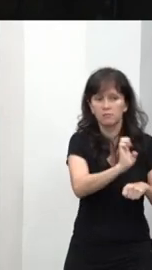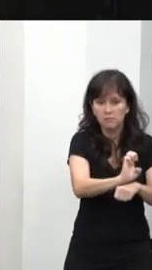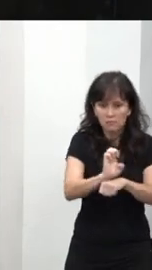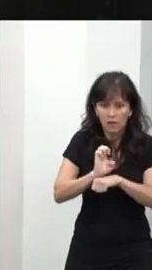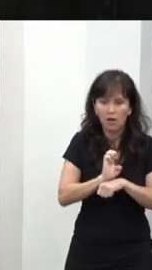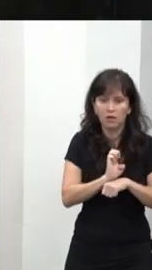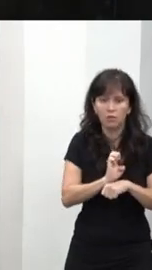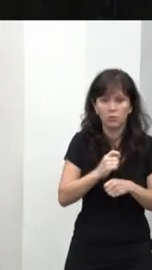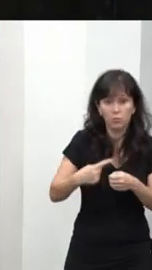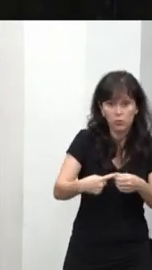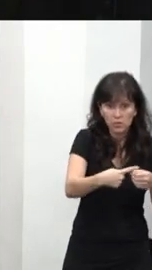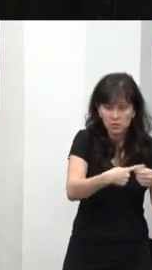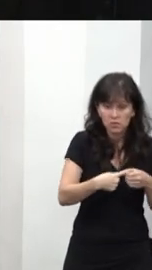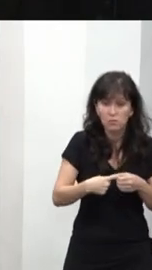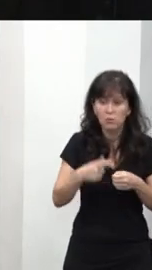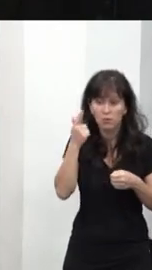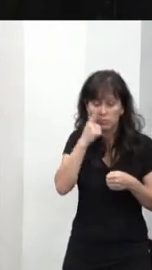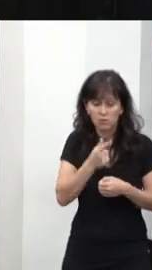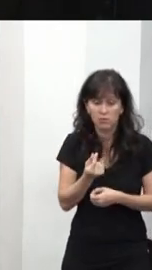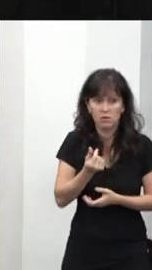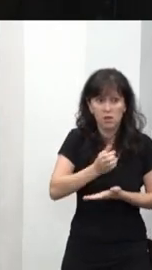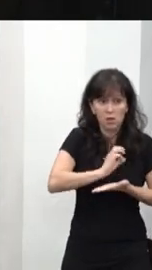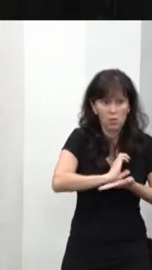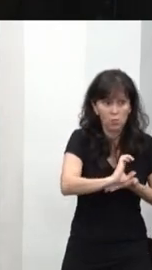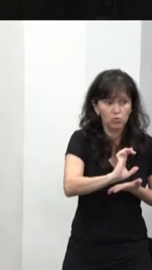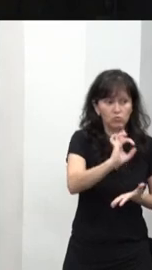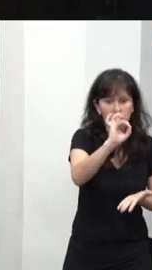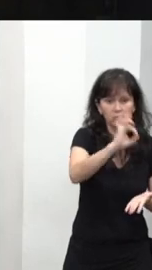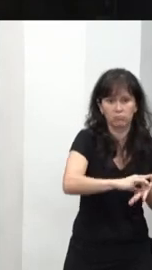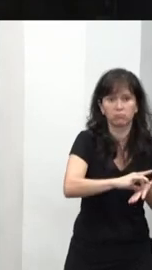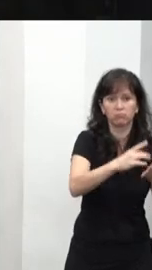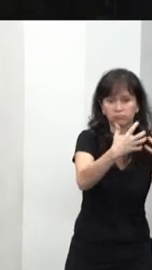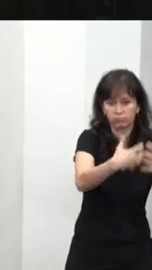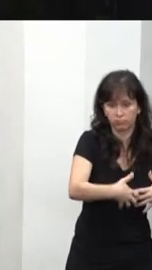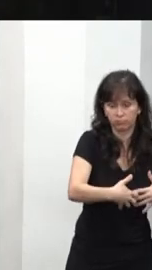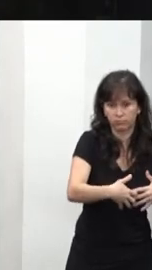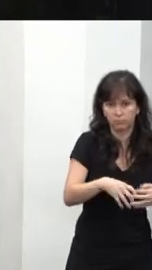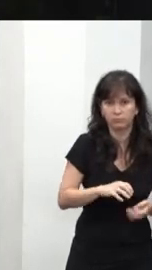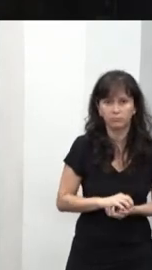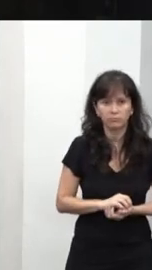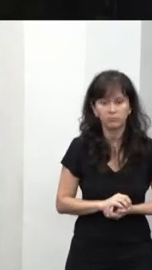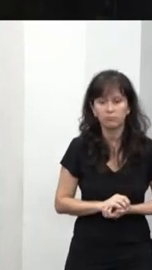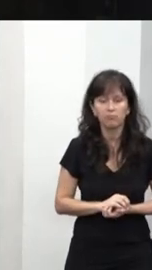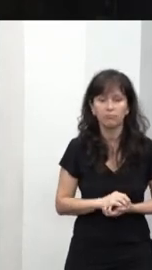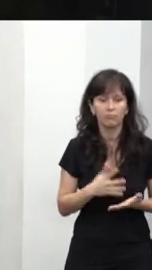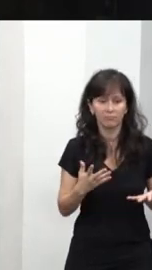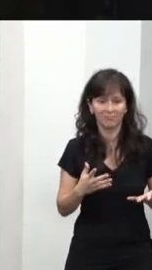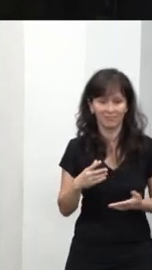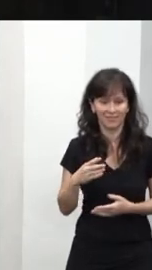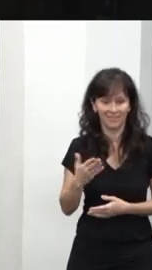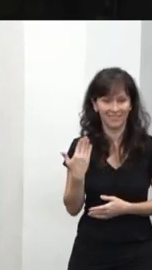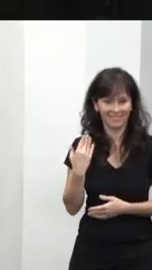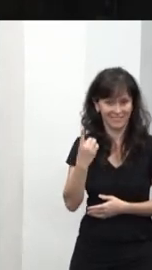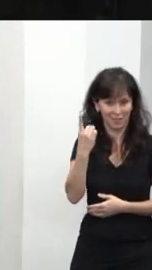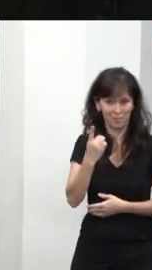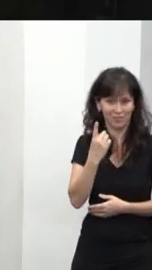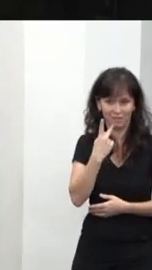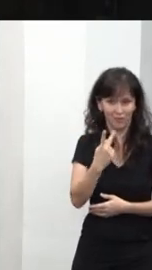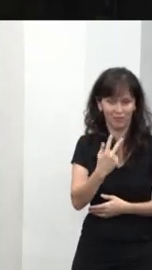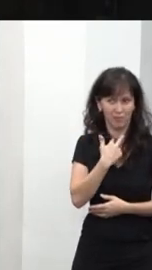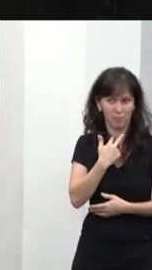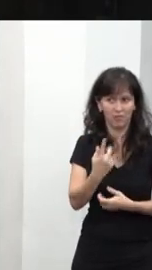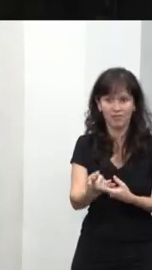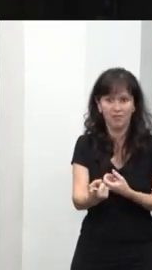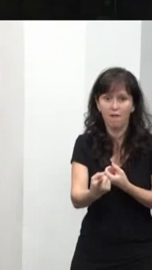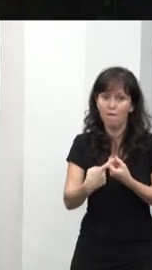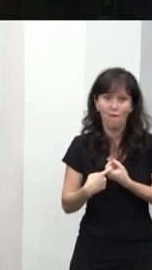técnica deste recurso então adaptada colocou ela não pode vir ninguém devolvendo recurso aqui no